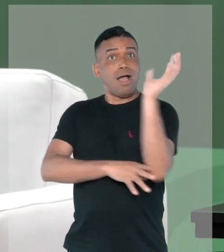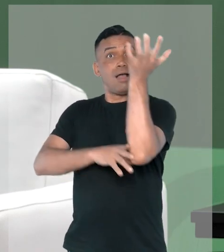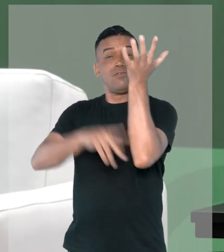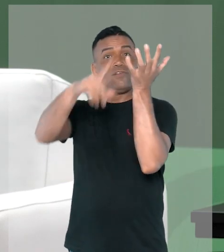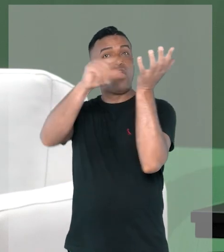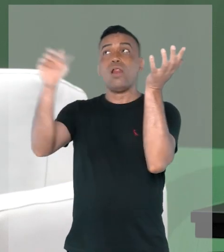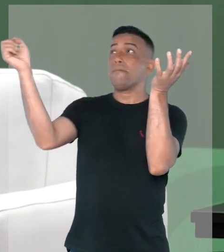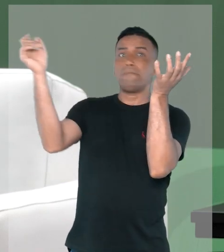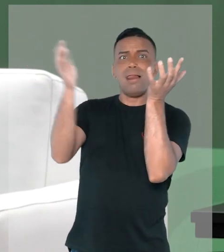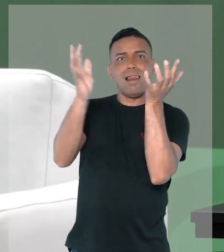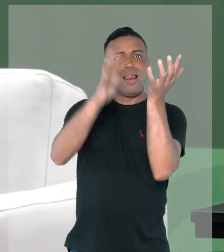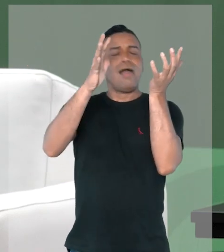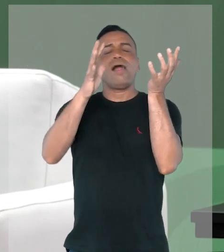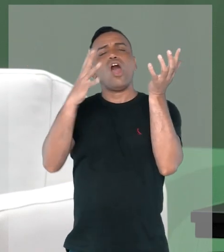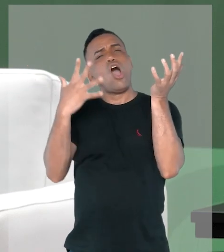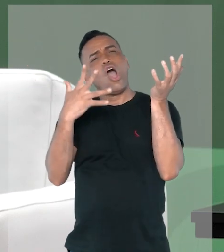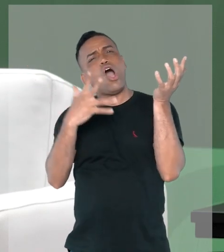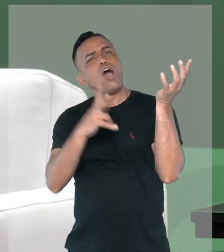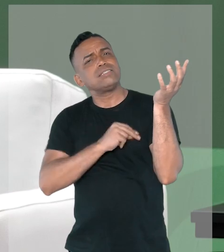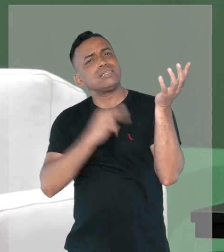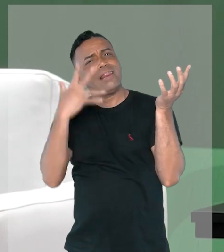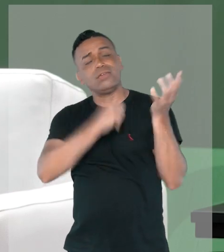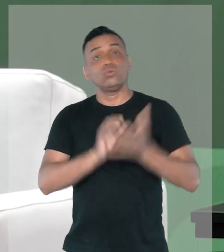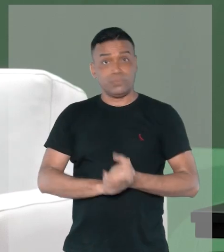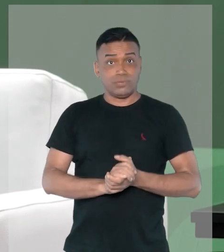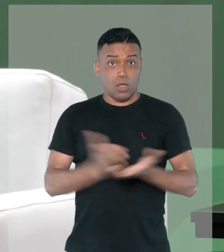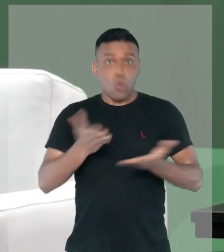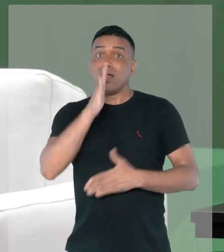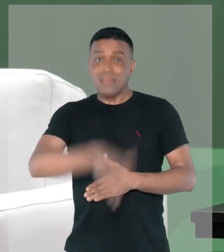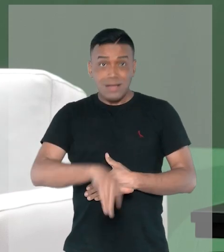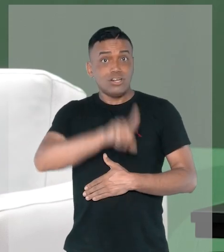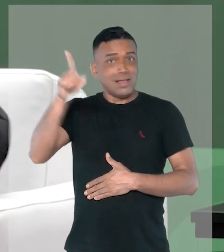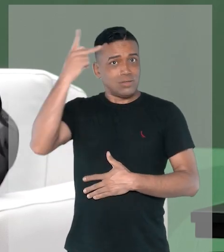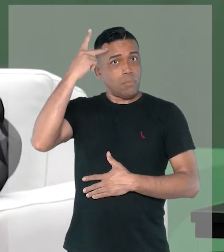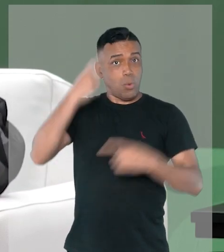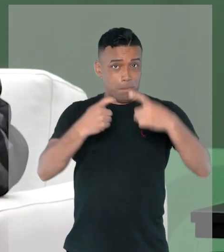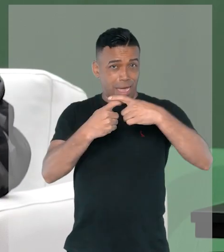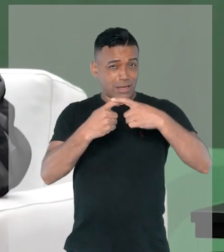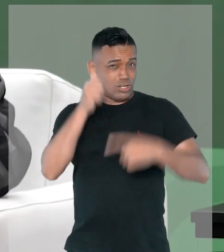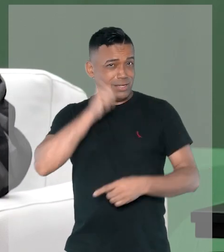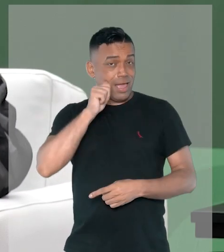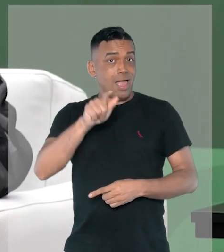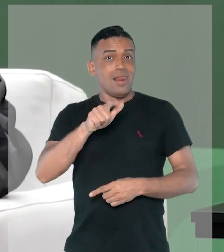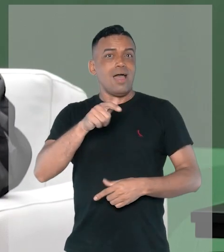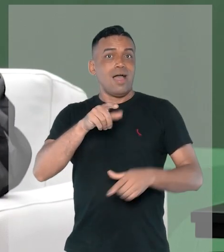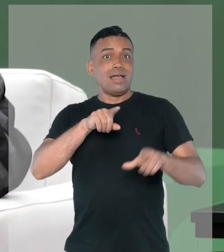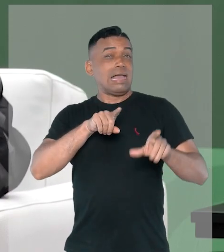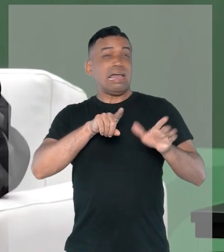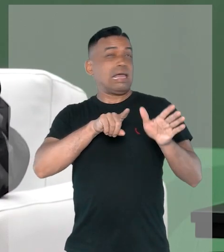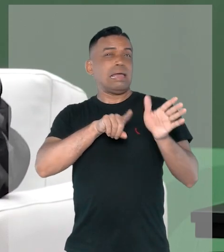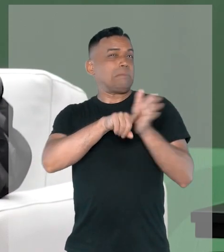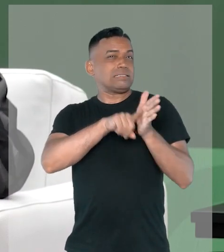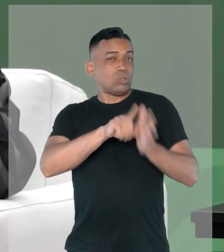lindo! Eu estive hoje à tarde com uma médica lá de São Paulo. Ela é uma cardiologista e ela um dia estava